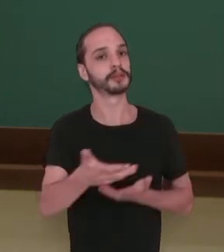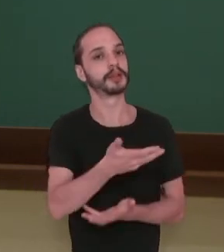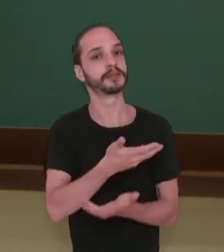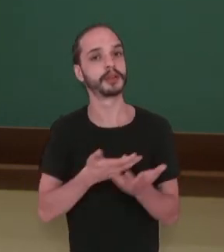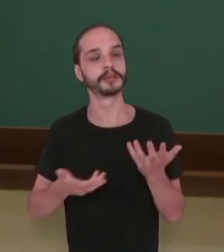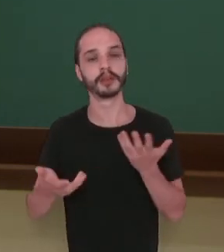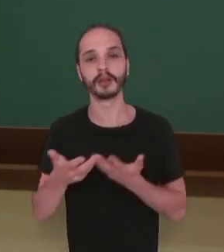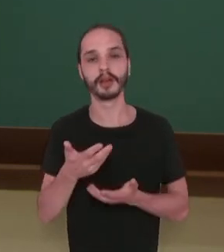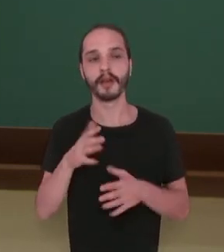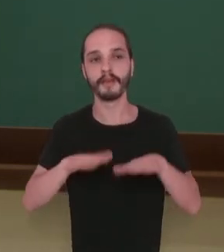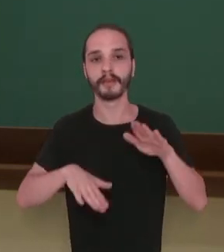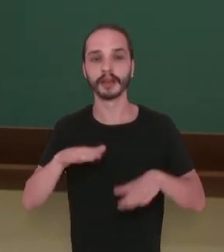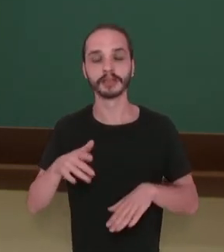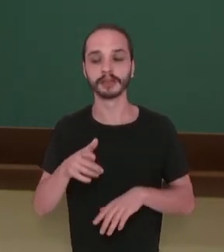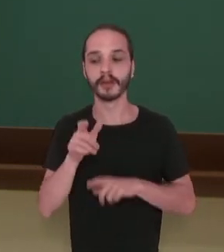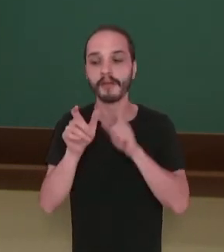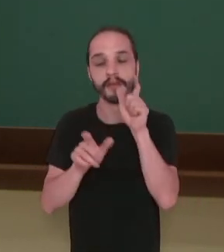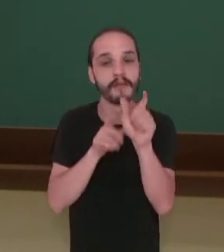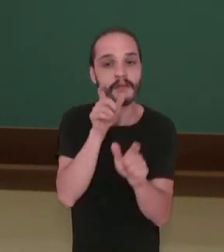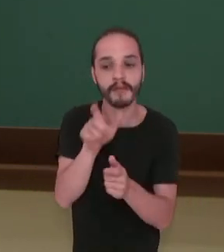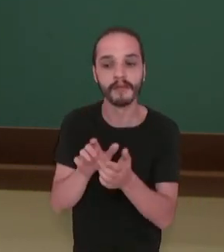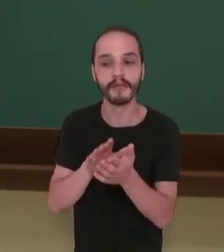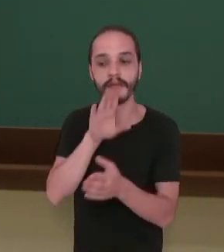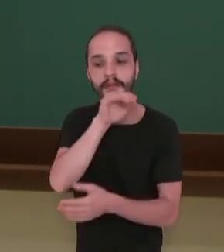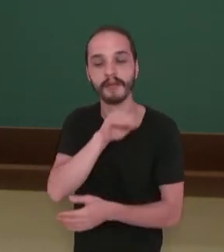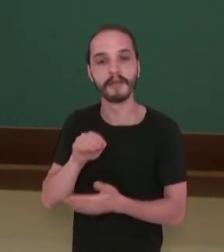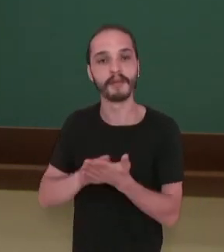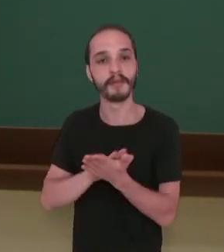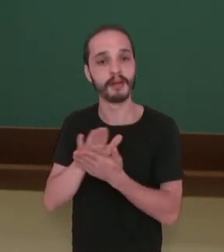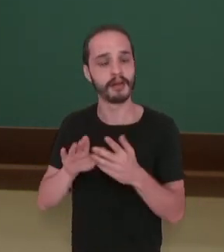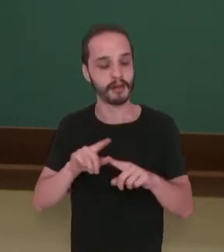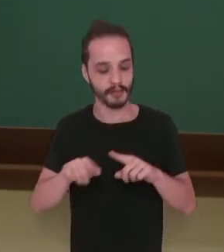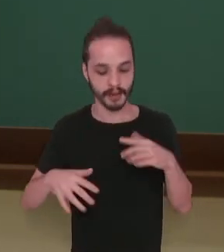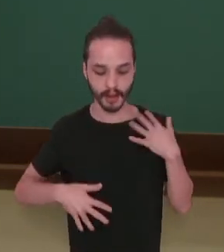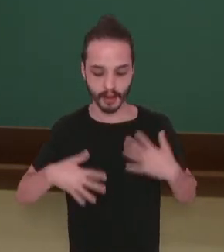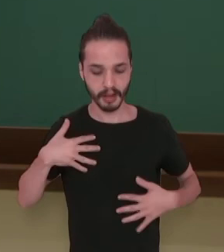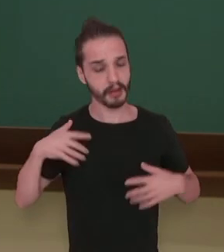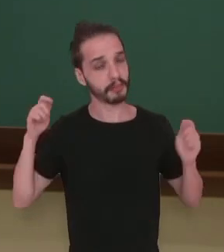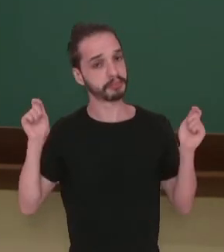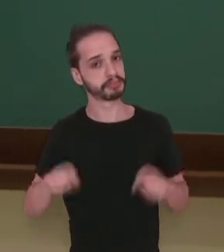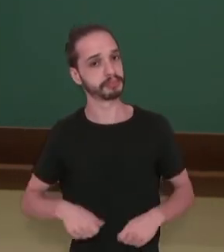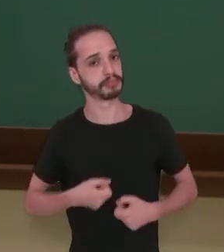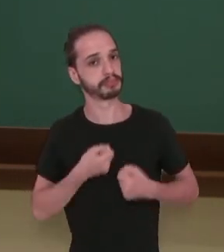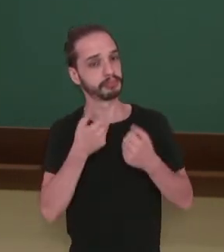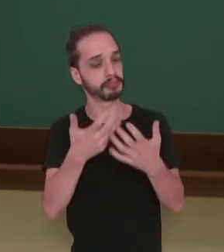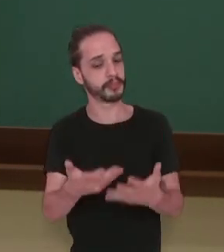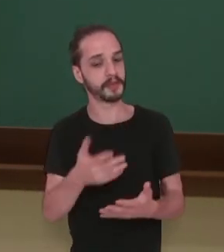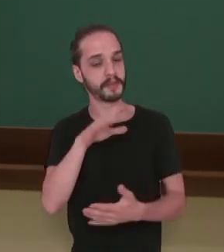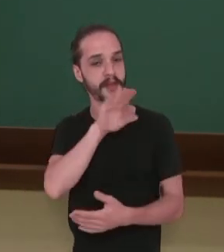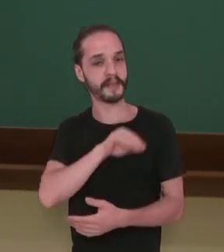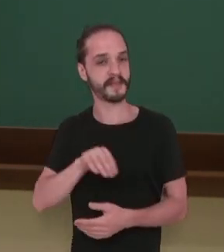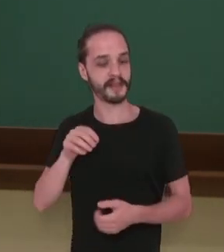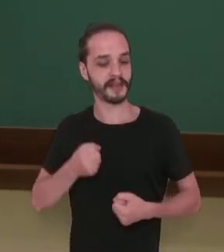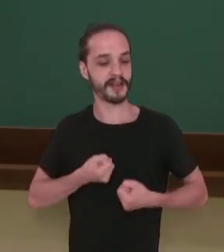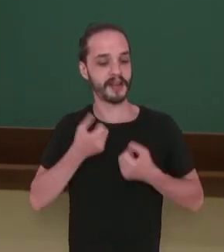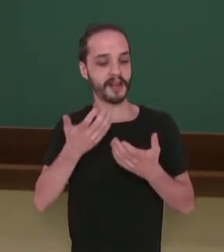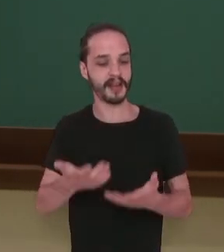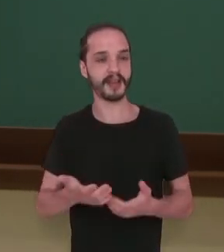eu não consigo expressar em palavras, mas o corpo fala. Então eu consigo me expressar